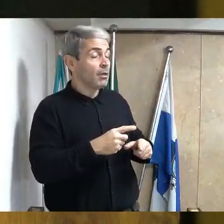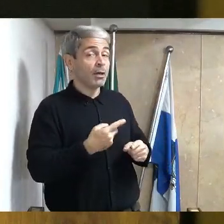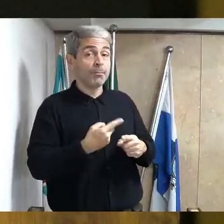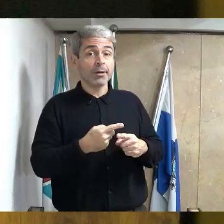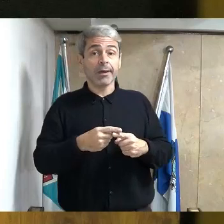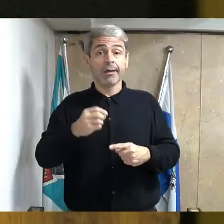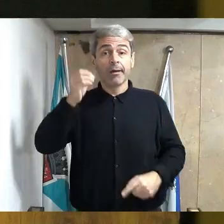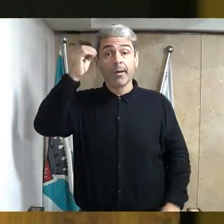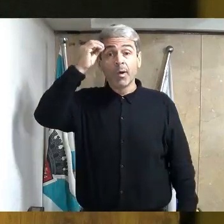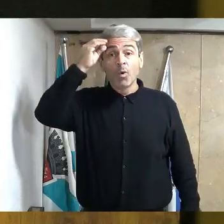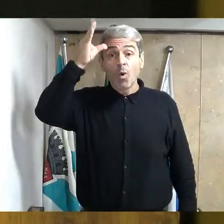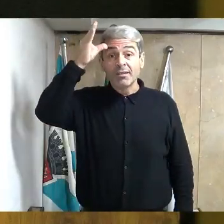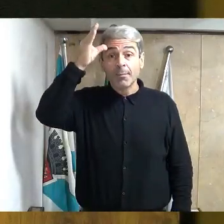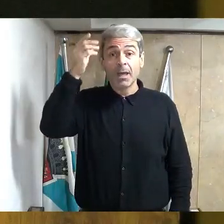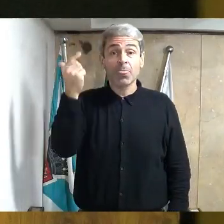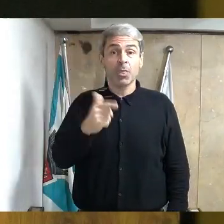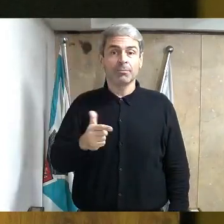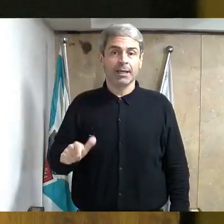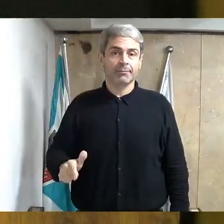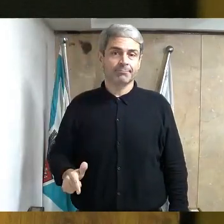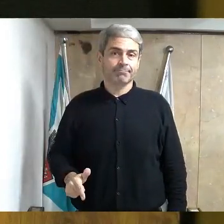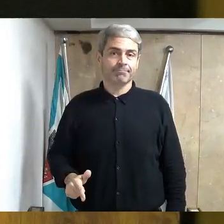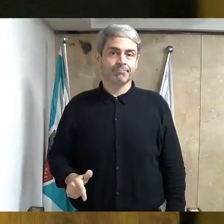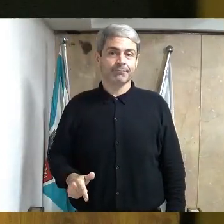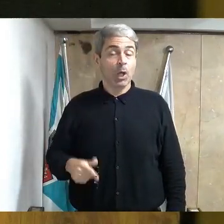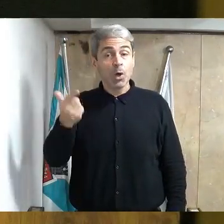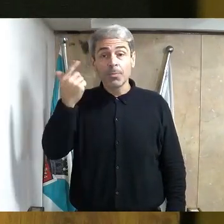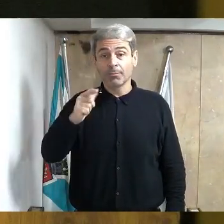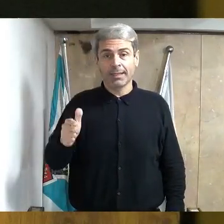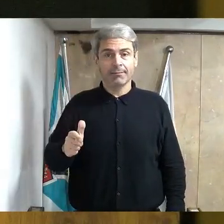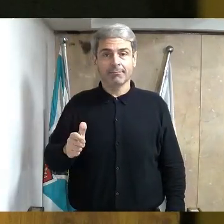manda as pessoas parar de fazer mimimi.